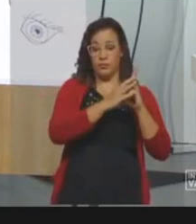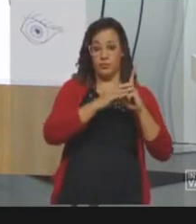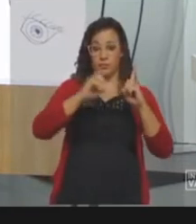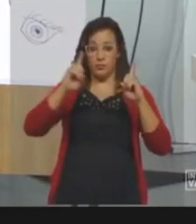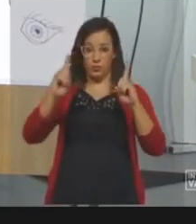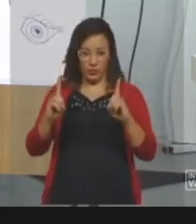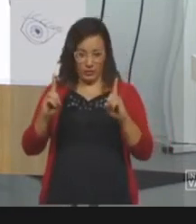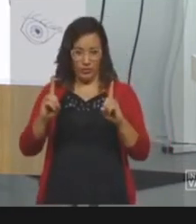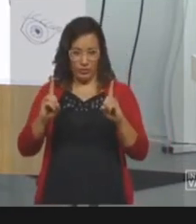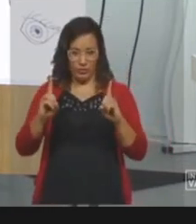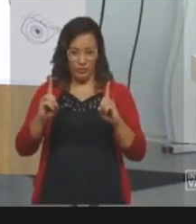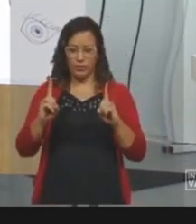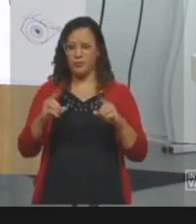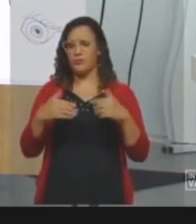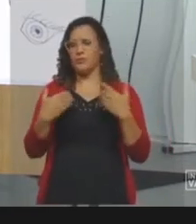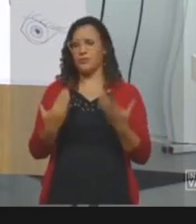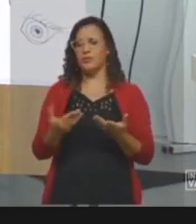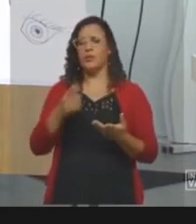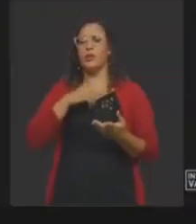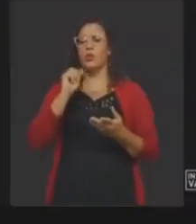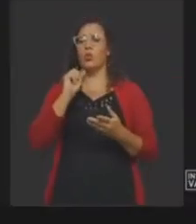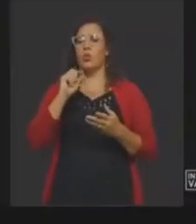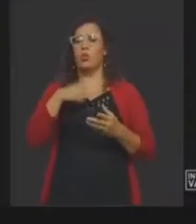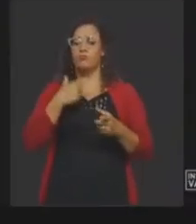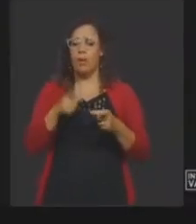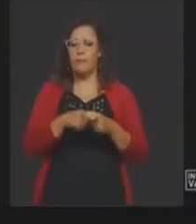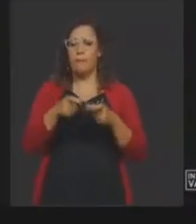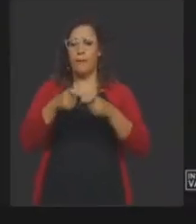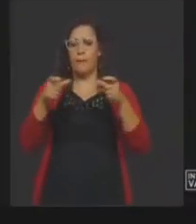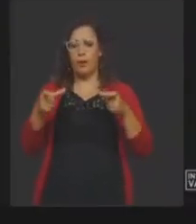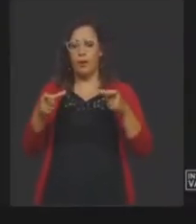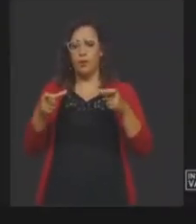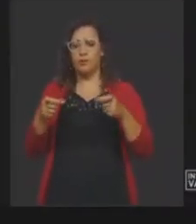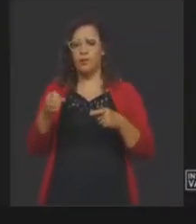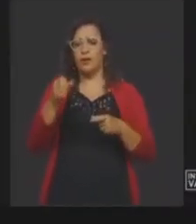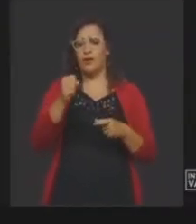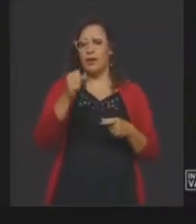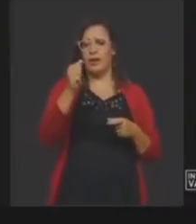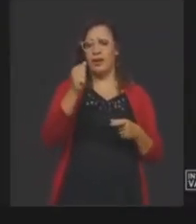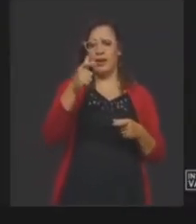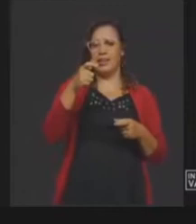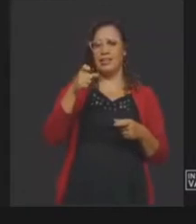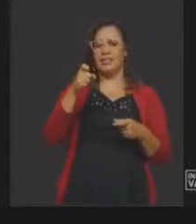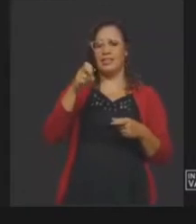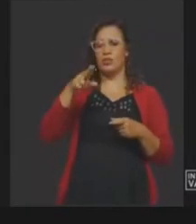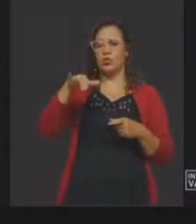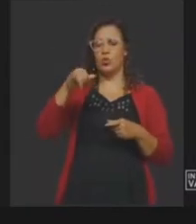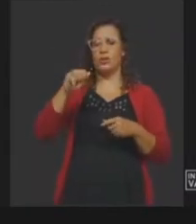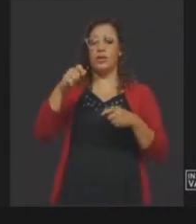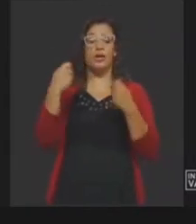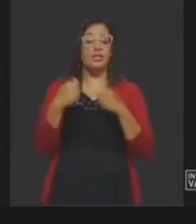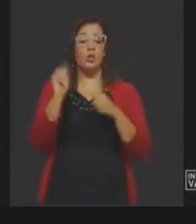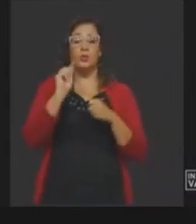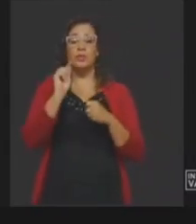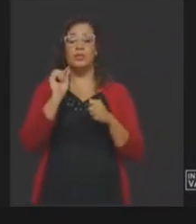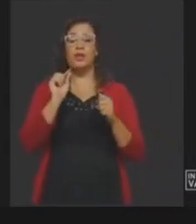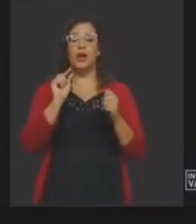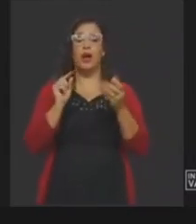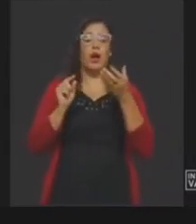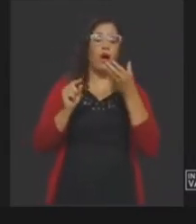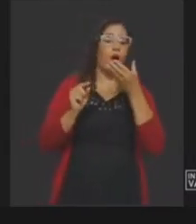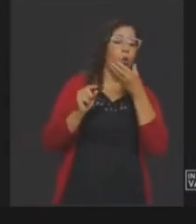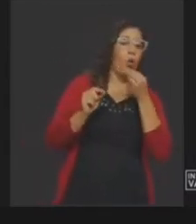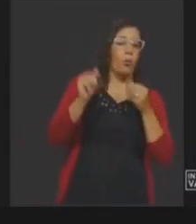A clonagem já é um mecanismo de reprodução assexuada, ou seja, não precisa de macho e fêmea.